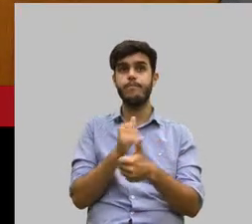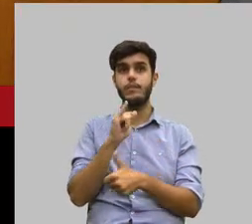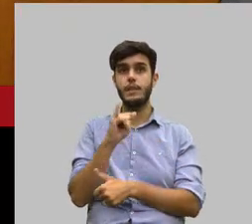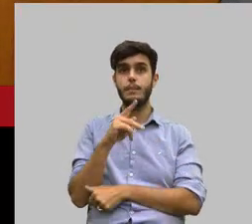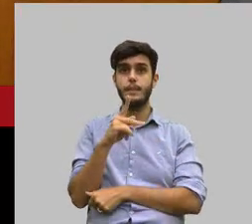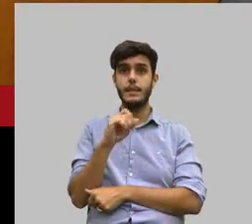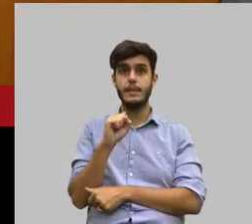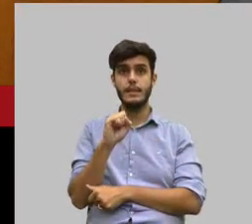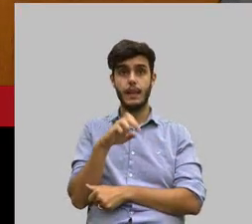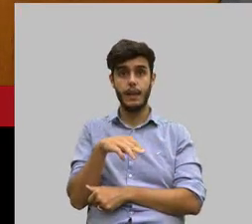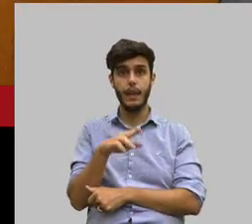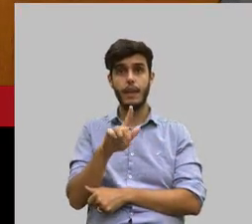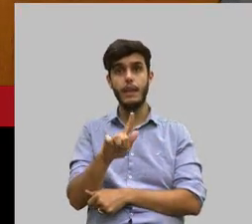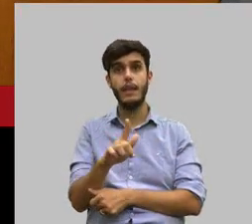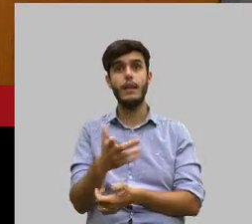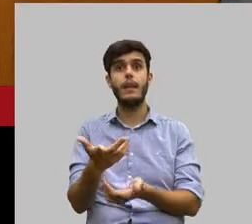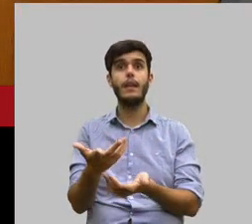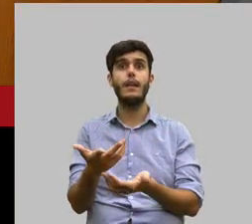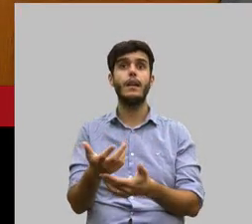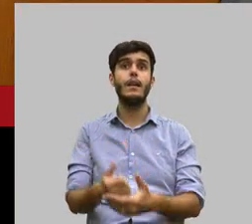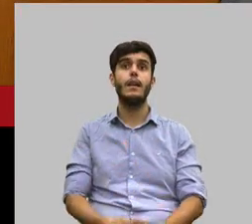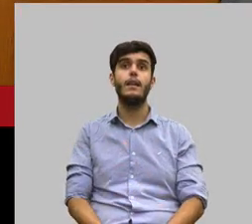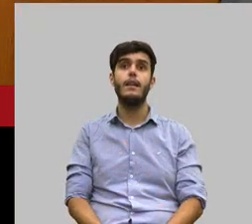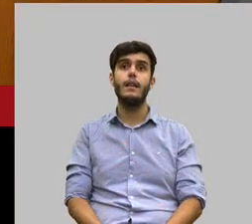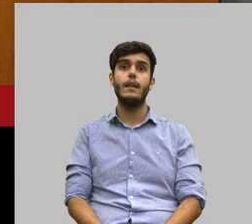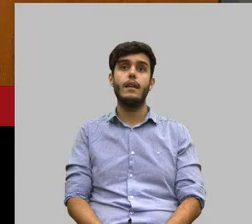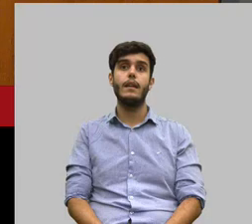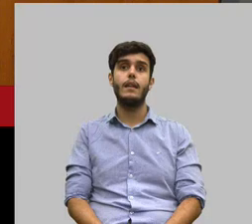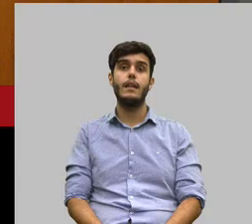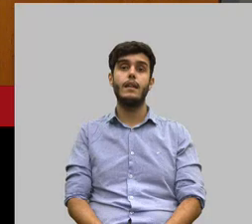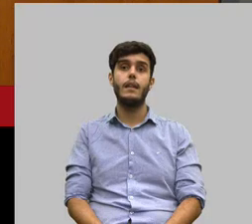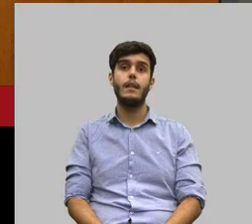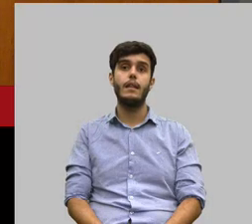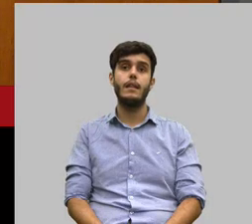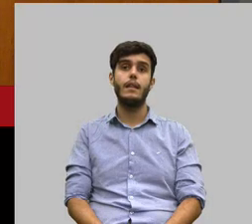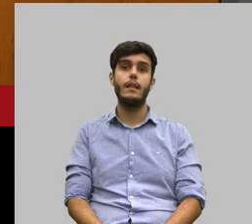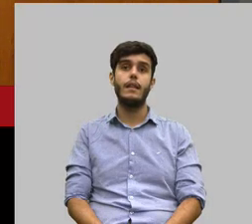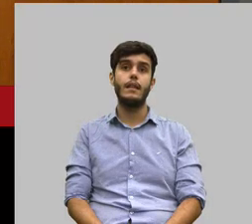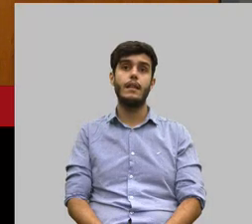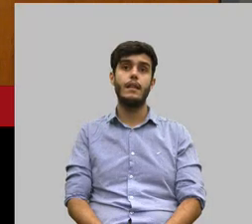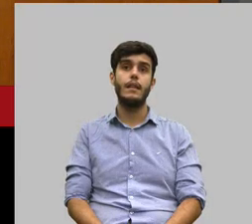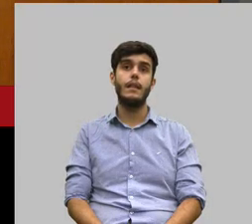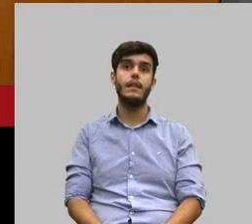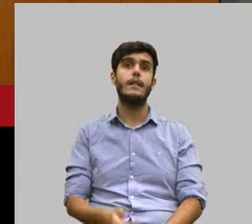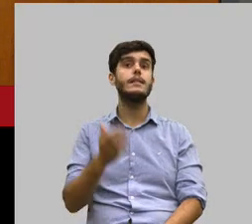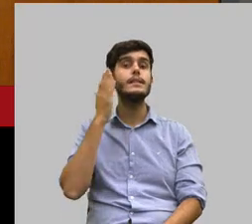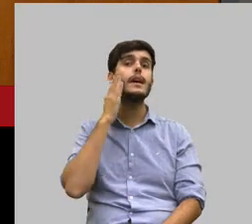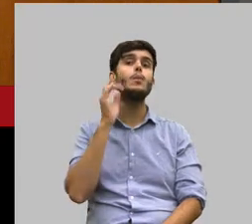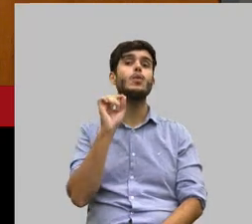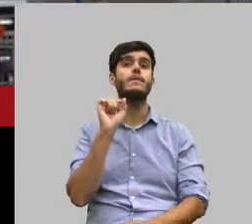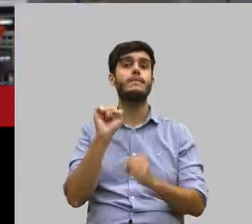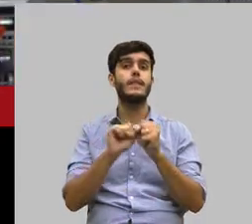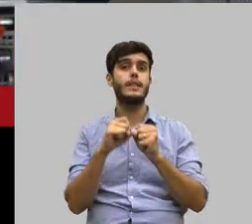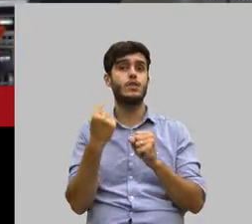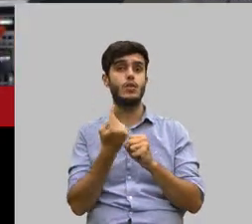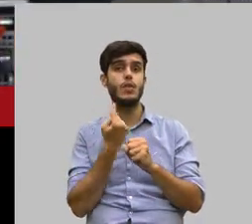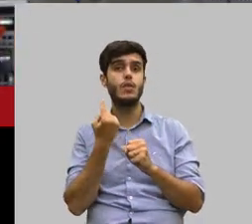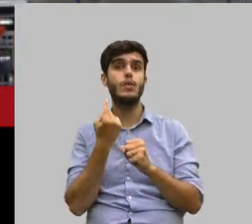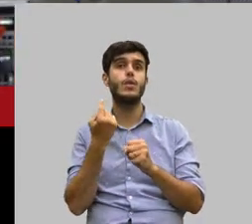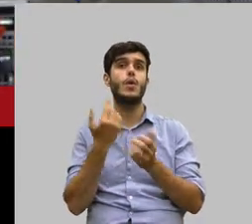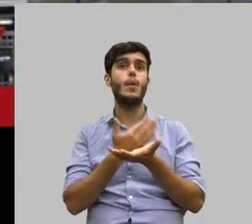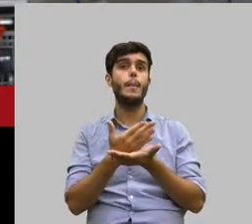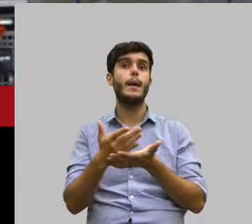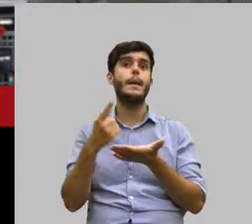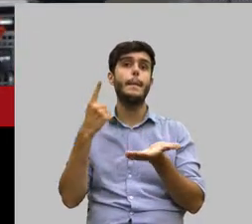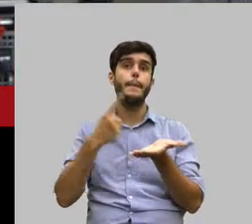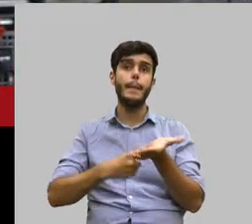nós não podemos ficar aqui sozinhos defendendo o ipseng gente sabe o que que fazem com a gente aqui começa a marcar reunião eu falo que